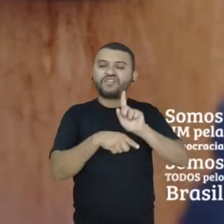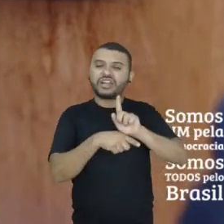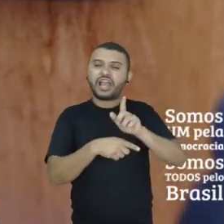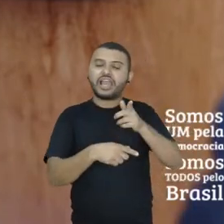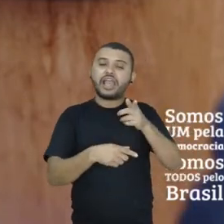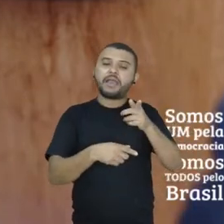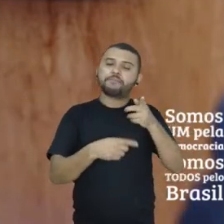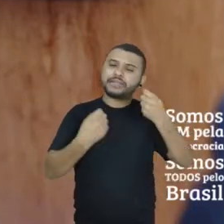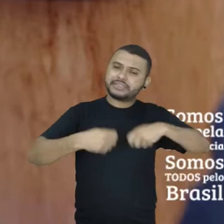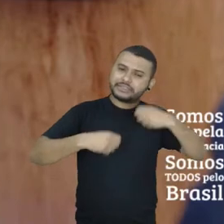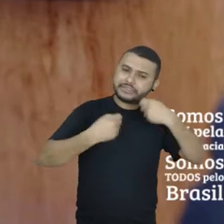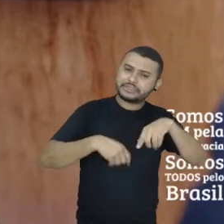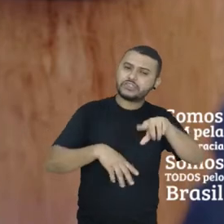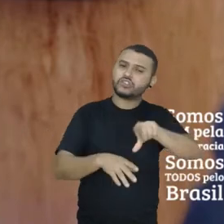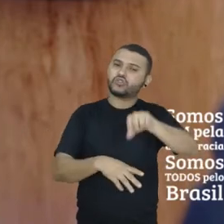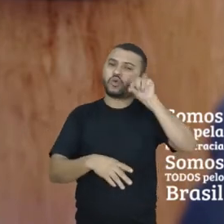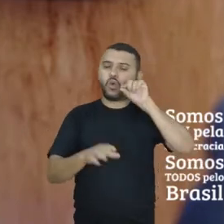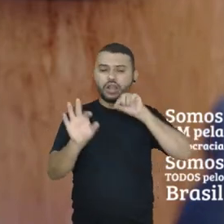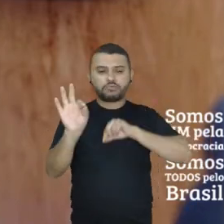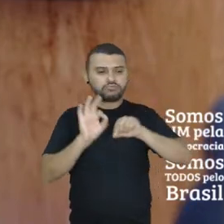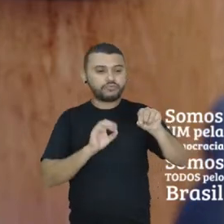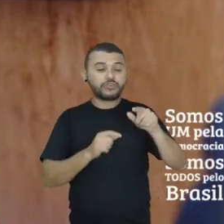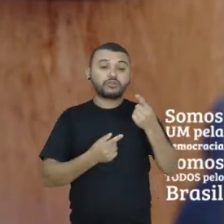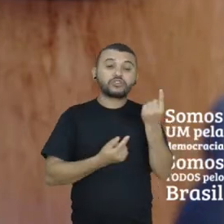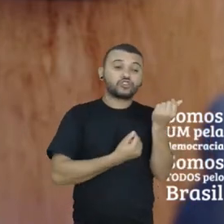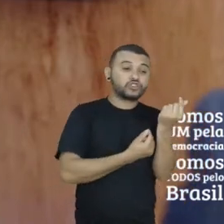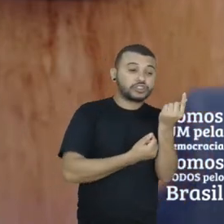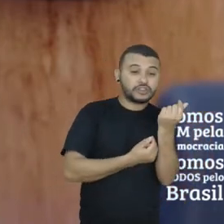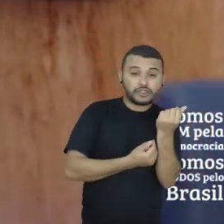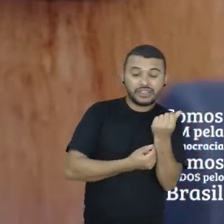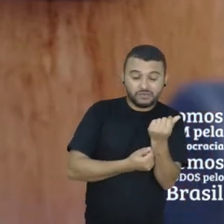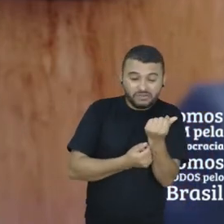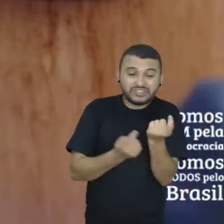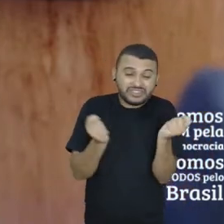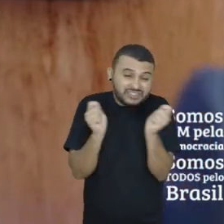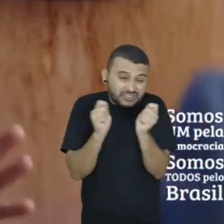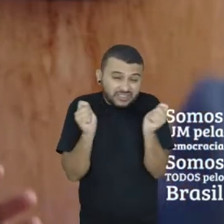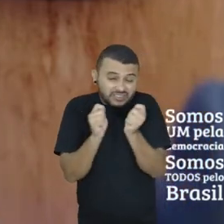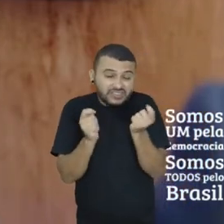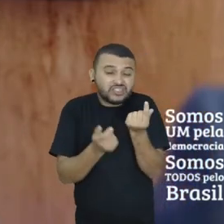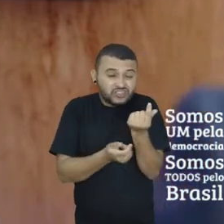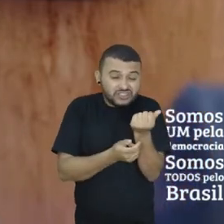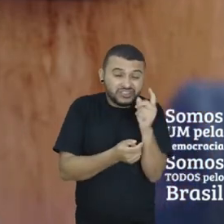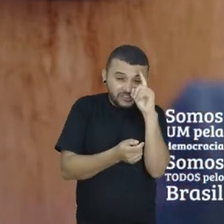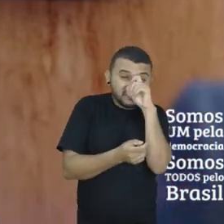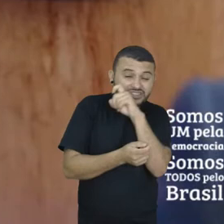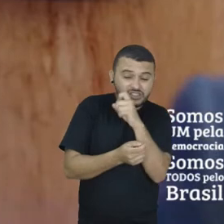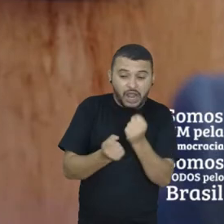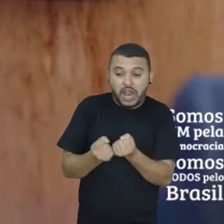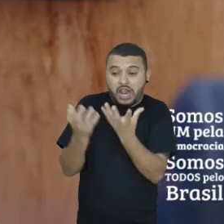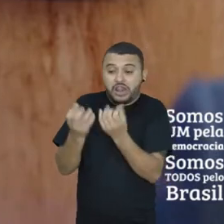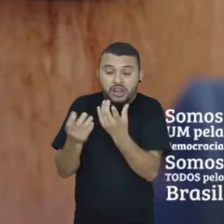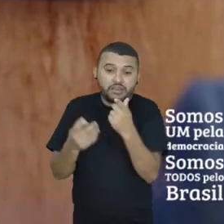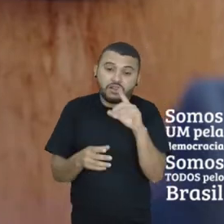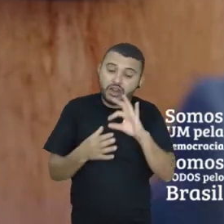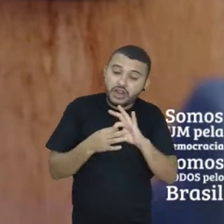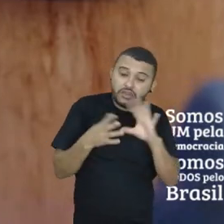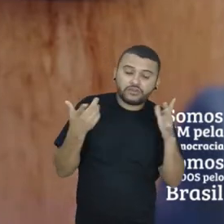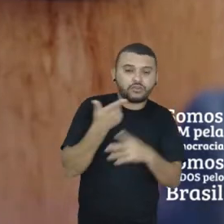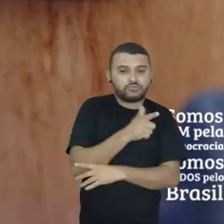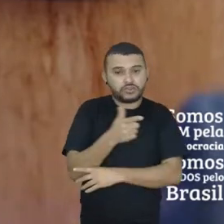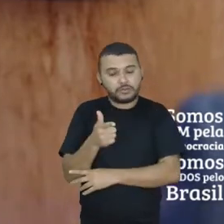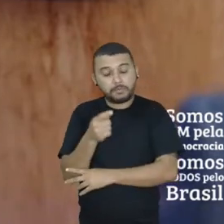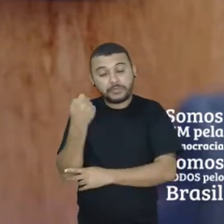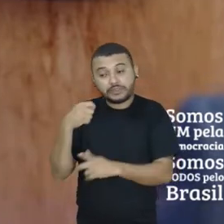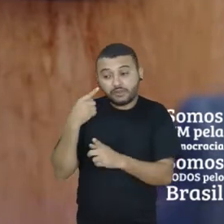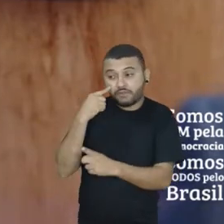é escolher. O dinheiro vai ser sempre apertado. Nunca vai ter dinheiro sobrando. Você precisa escolher.